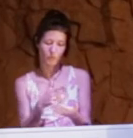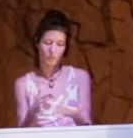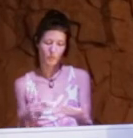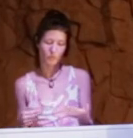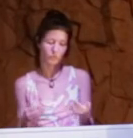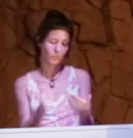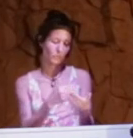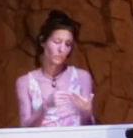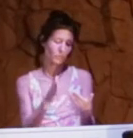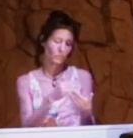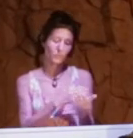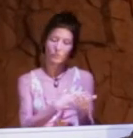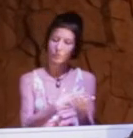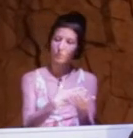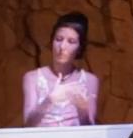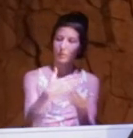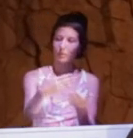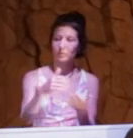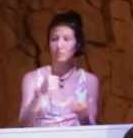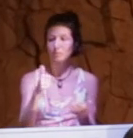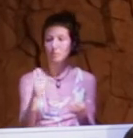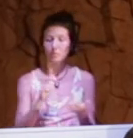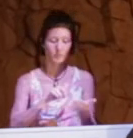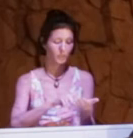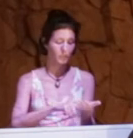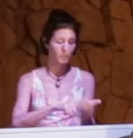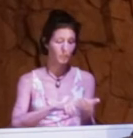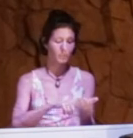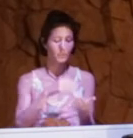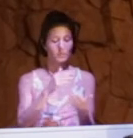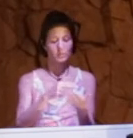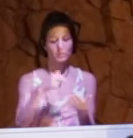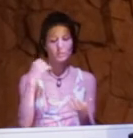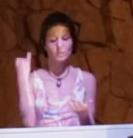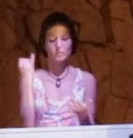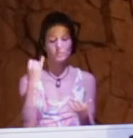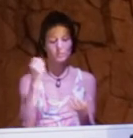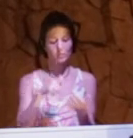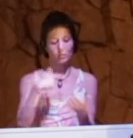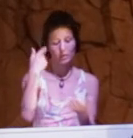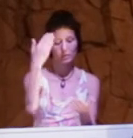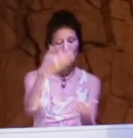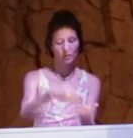na primeira capa e tem informação até na quarta capa, né? Que também tem outros nomes